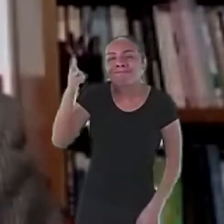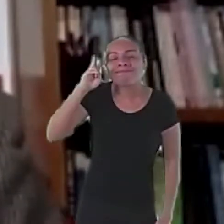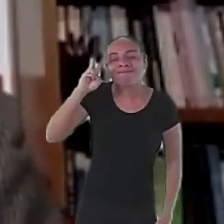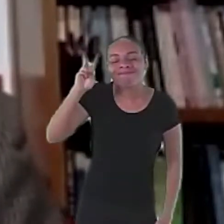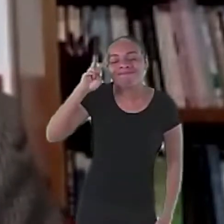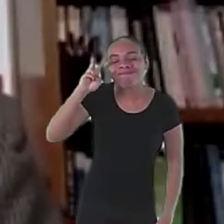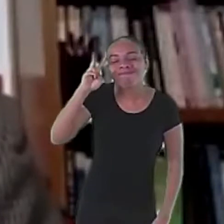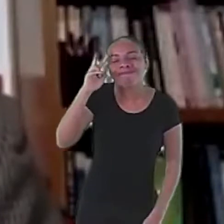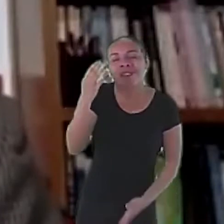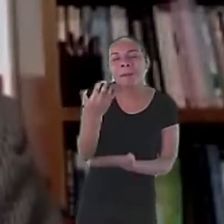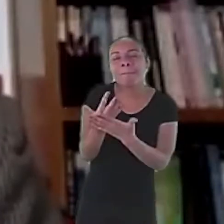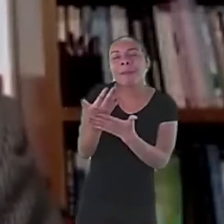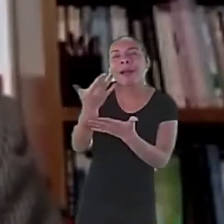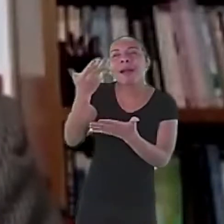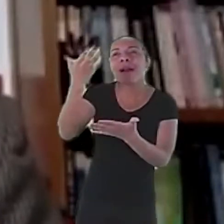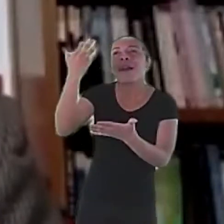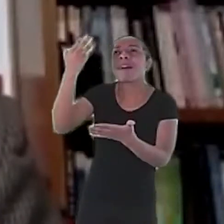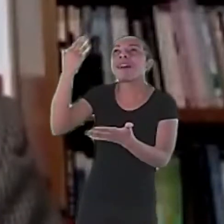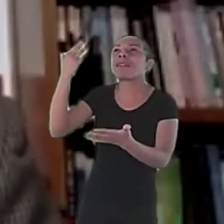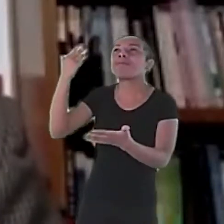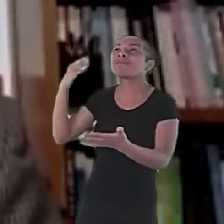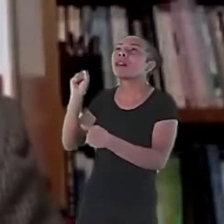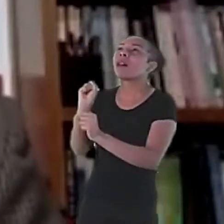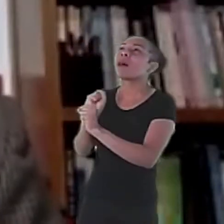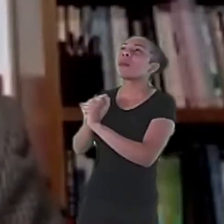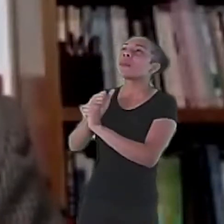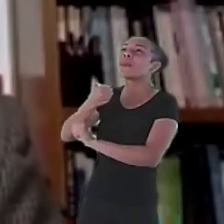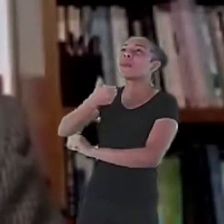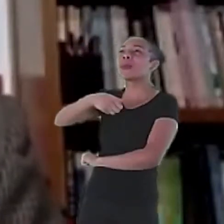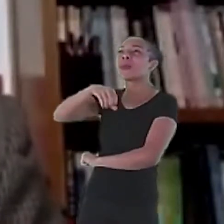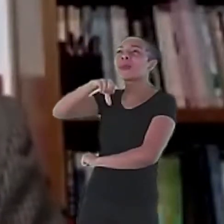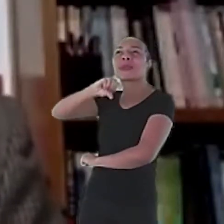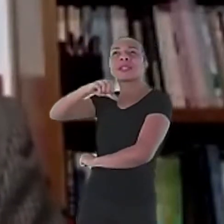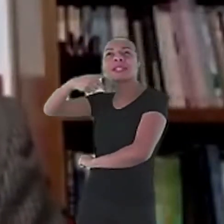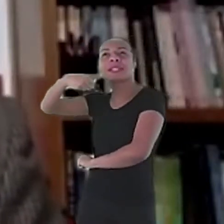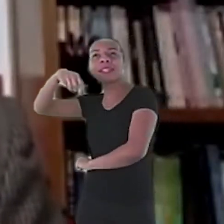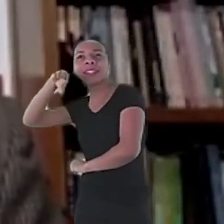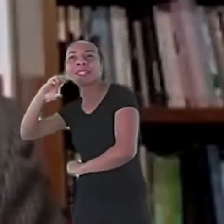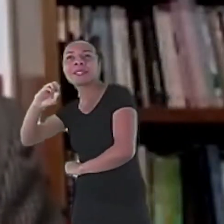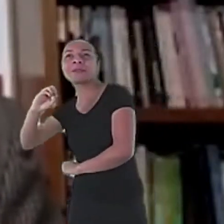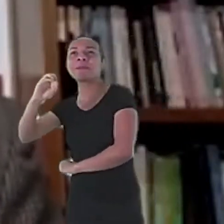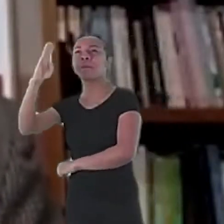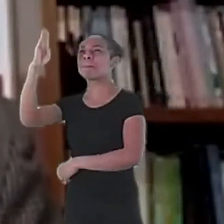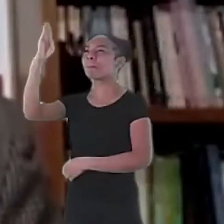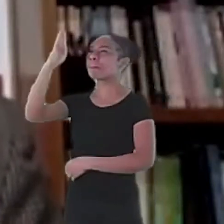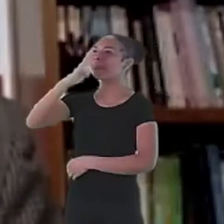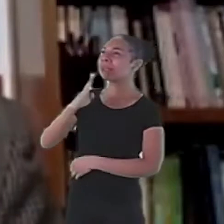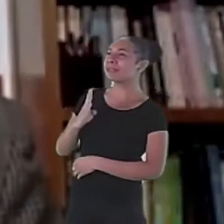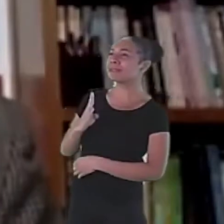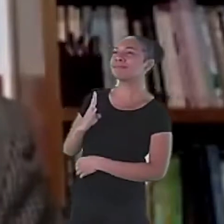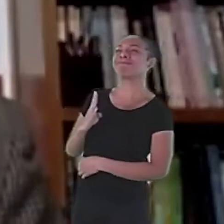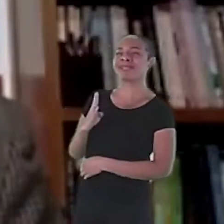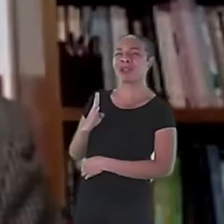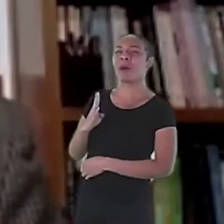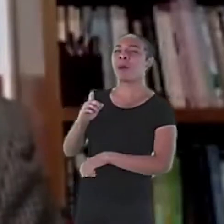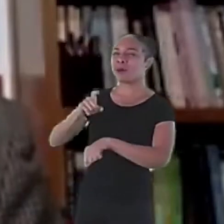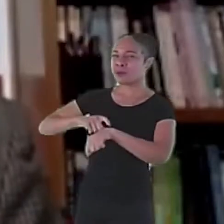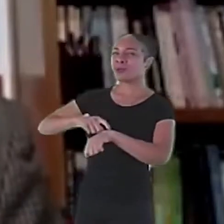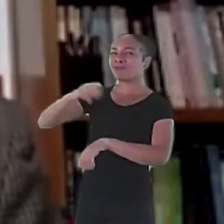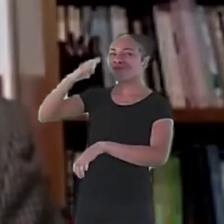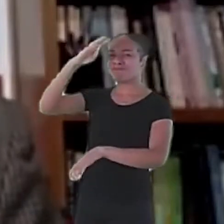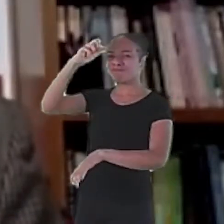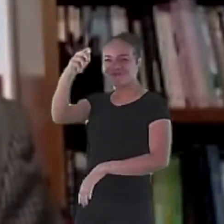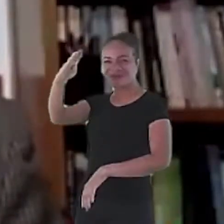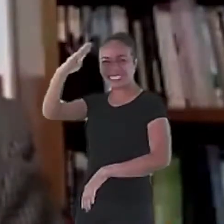dos anos 1970. O Brasil vivia uma ditadura